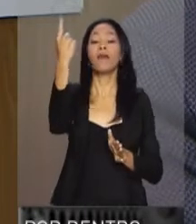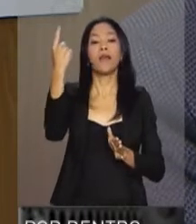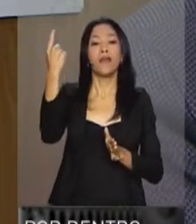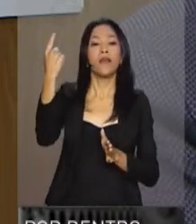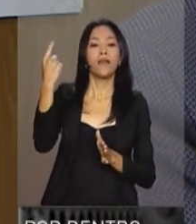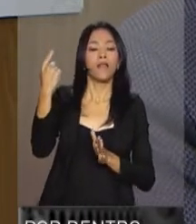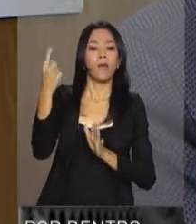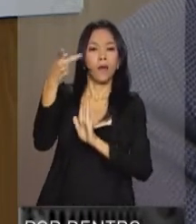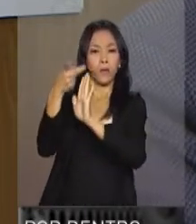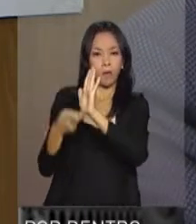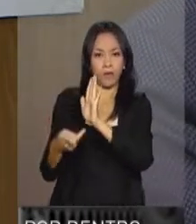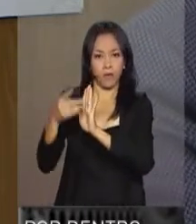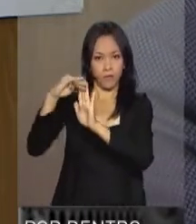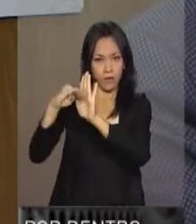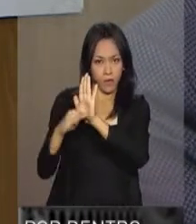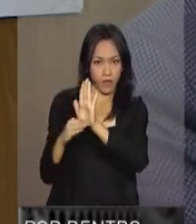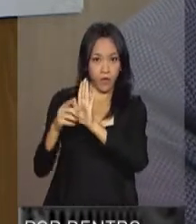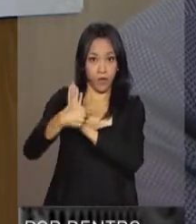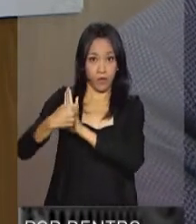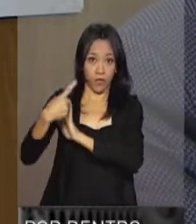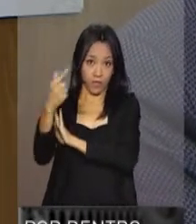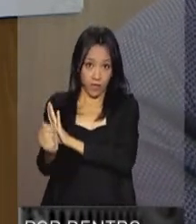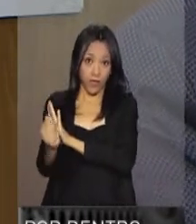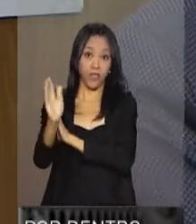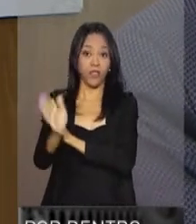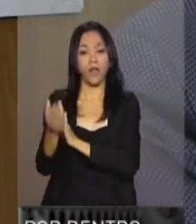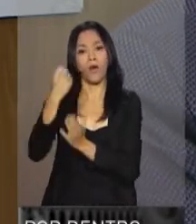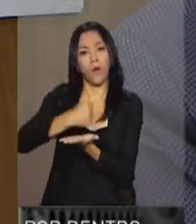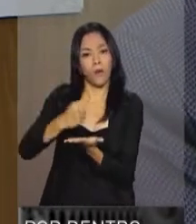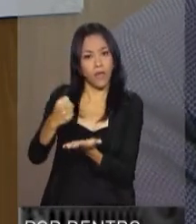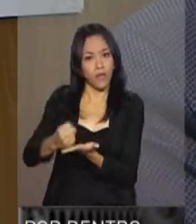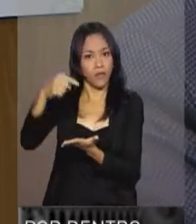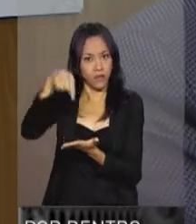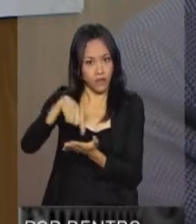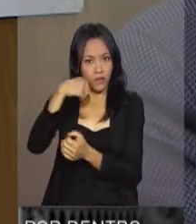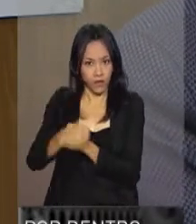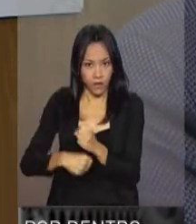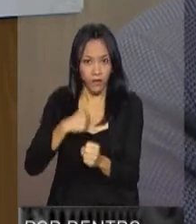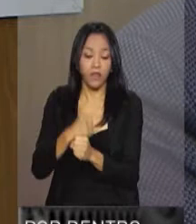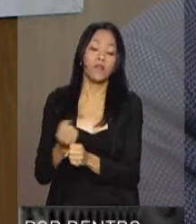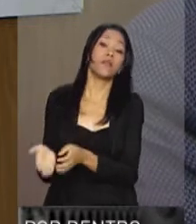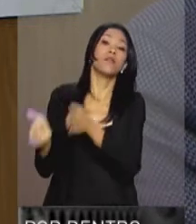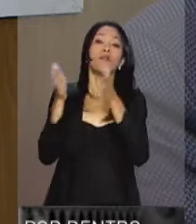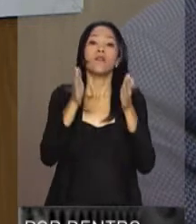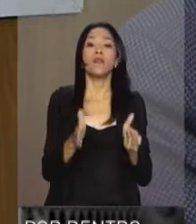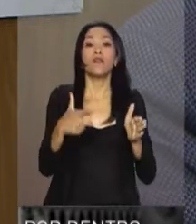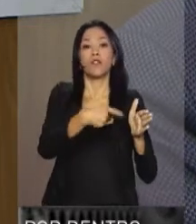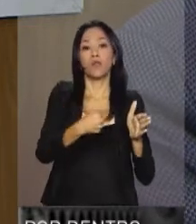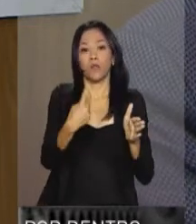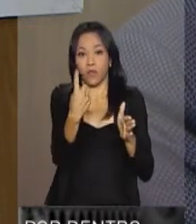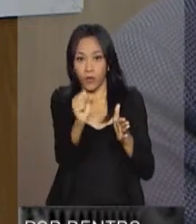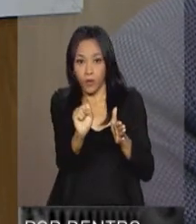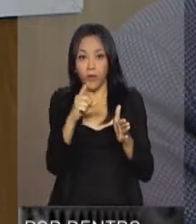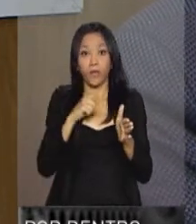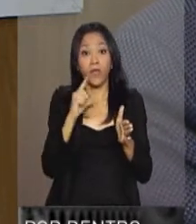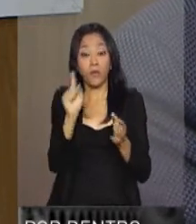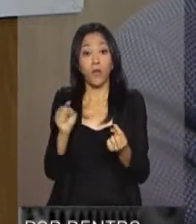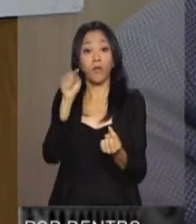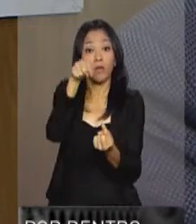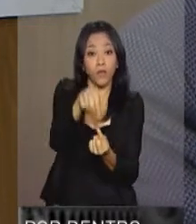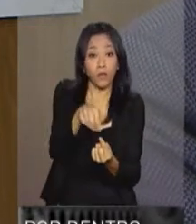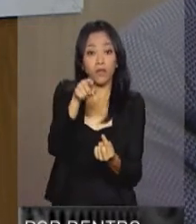para 2017 que estão contratando ainda neste ano ou já contrataram em 2018 temos o objetivo de conseguir atender